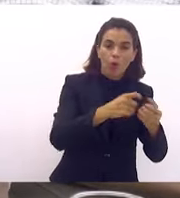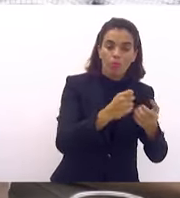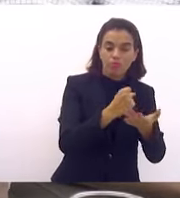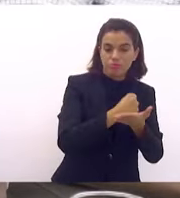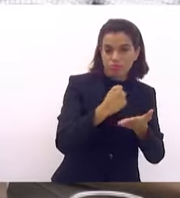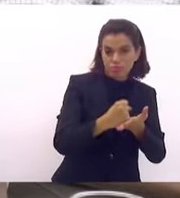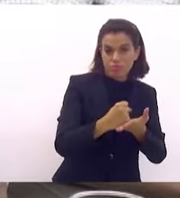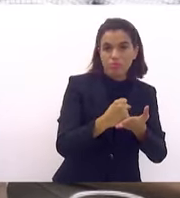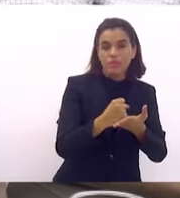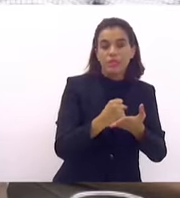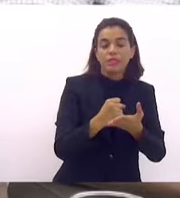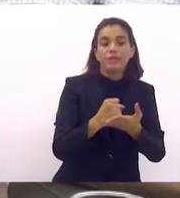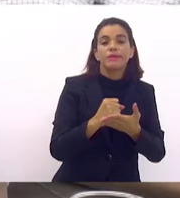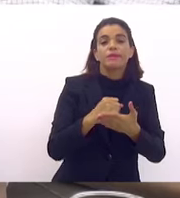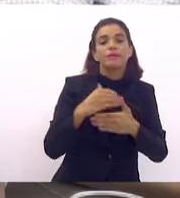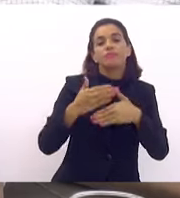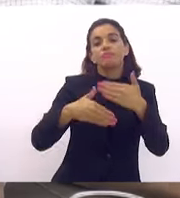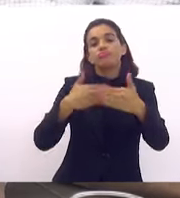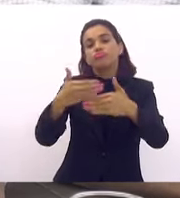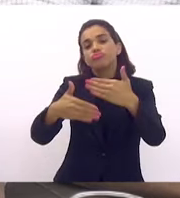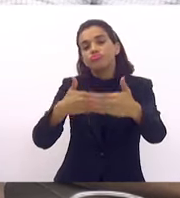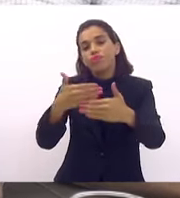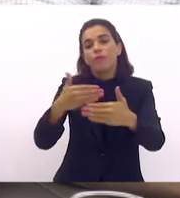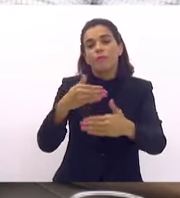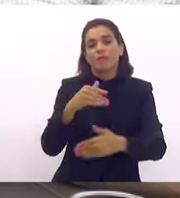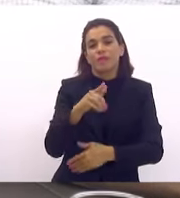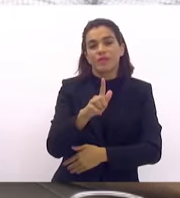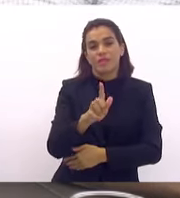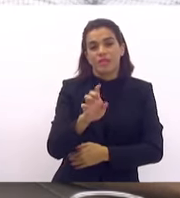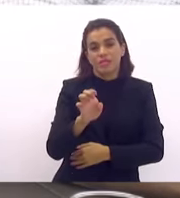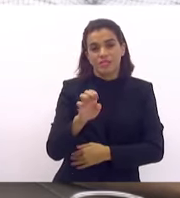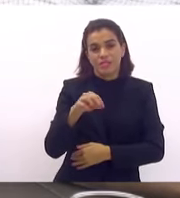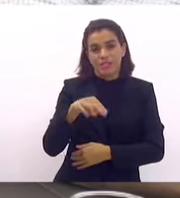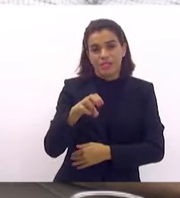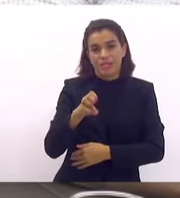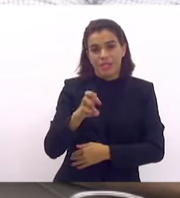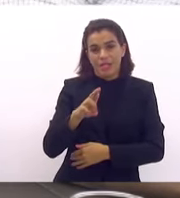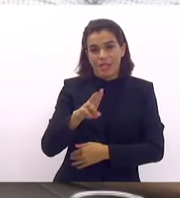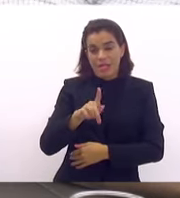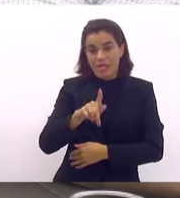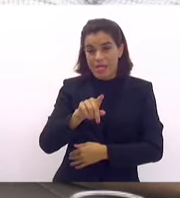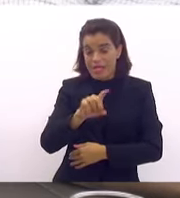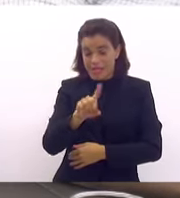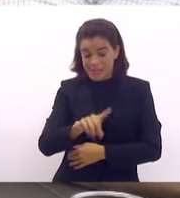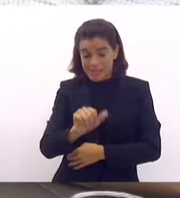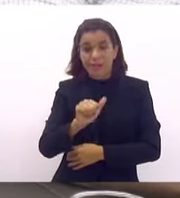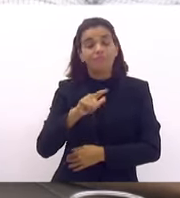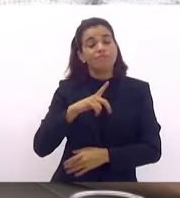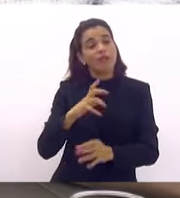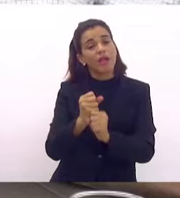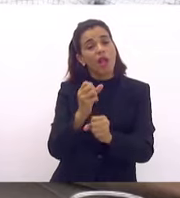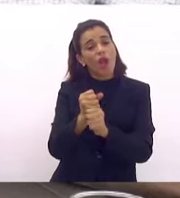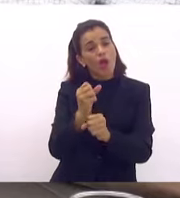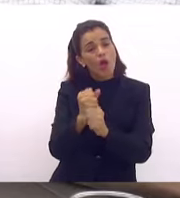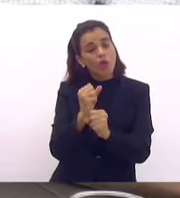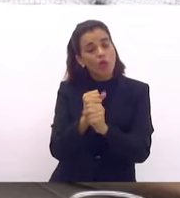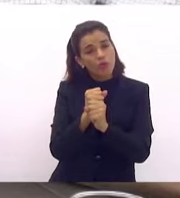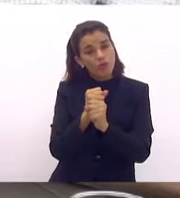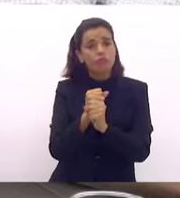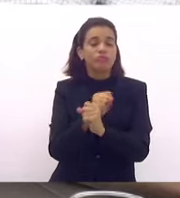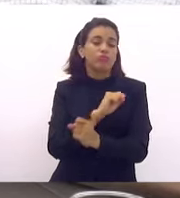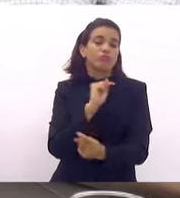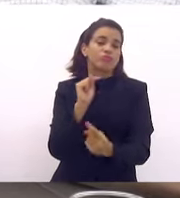lagos. E depois a Agenersa fez um recálculo, porque a gente estava colocando dinheiro público e para